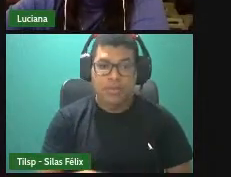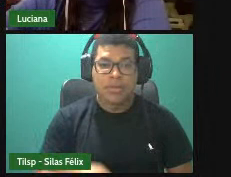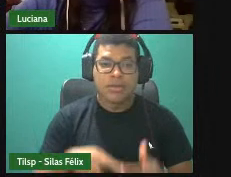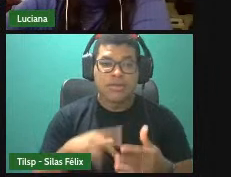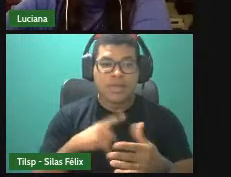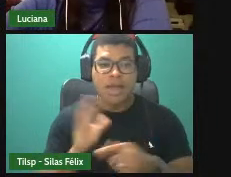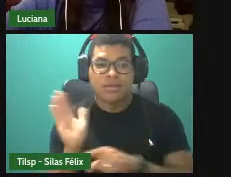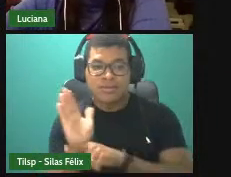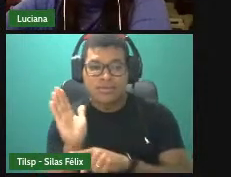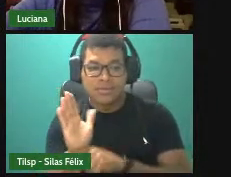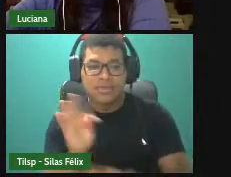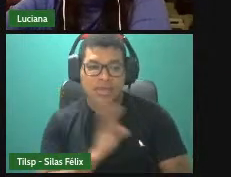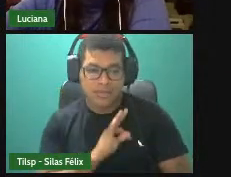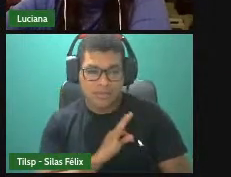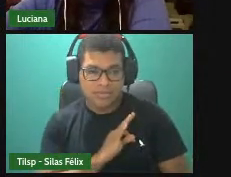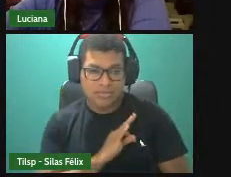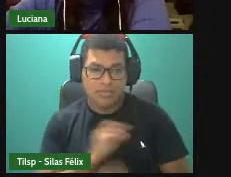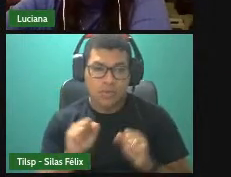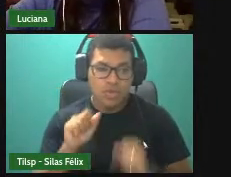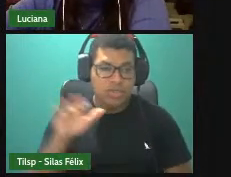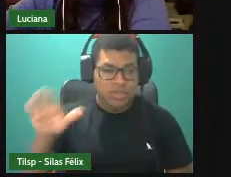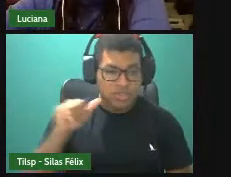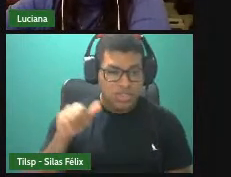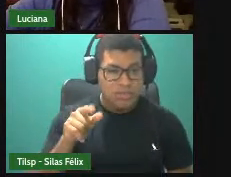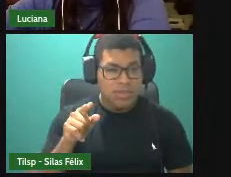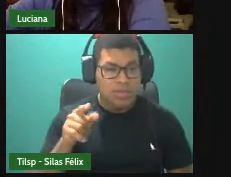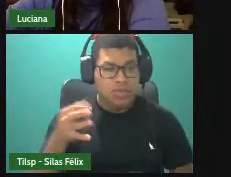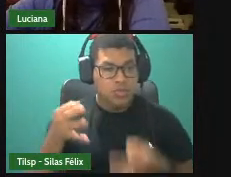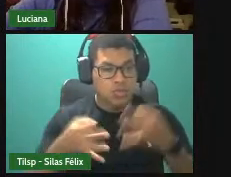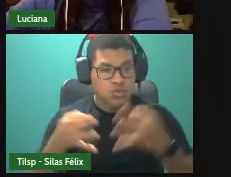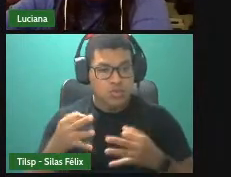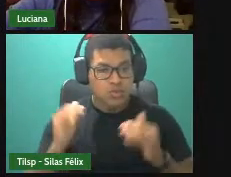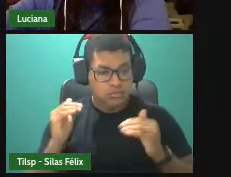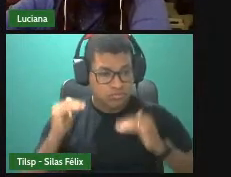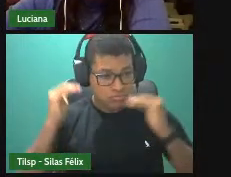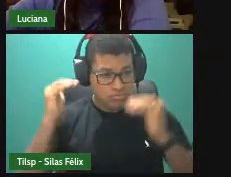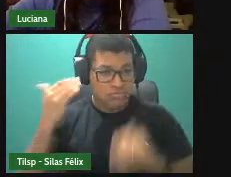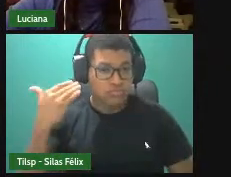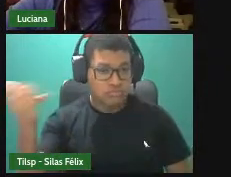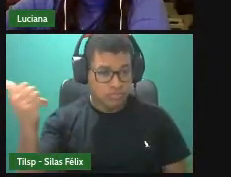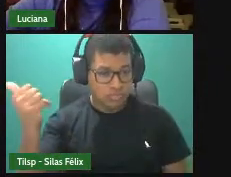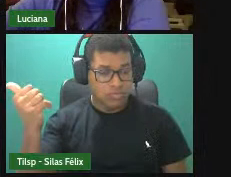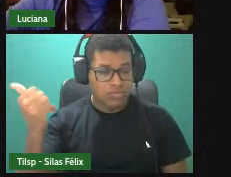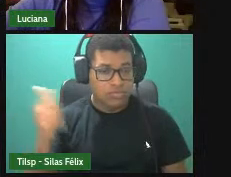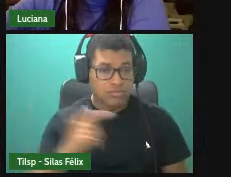tanto sendo chamado pelo juiz, quanto pelas duas partes, tá?